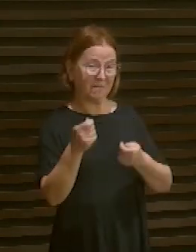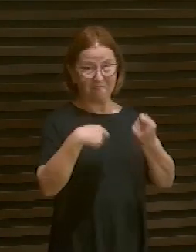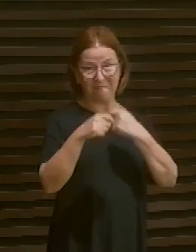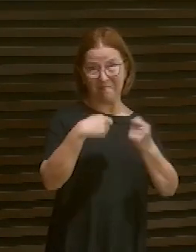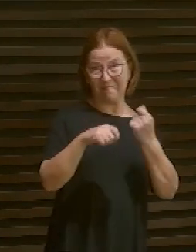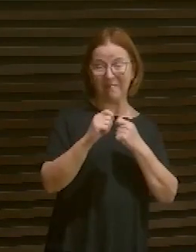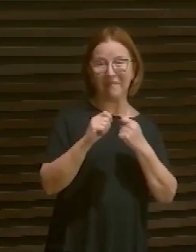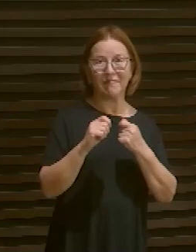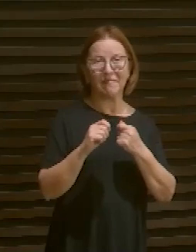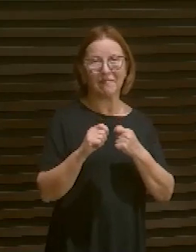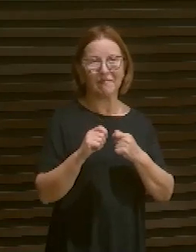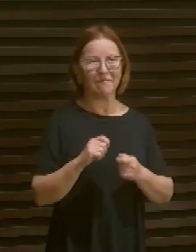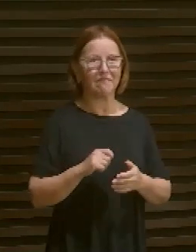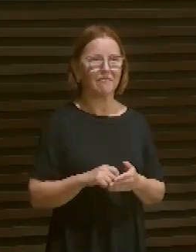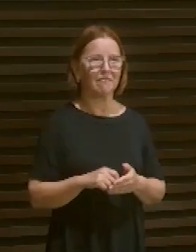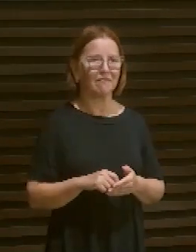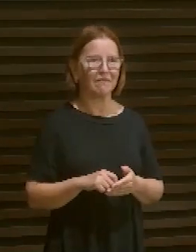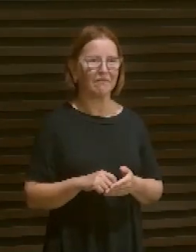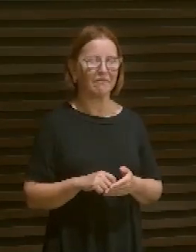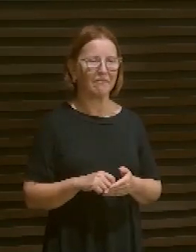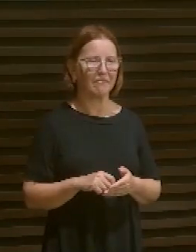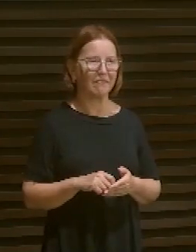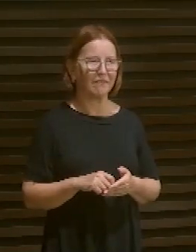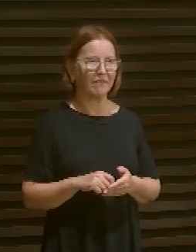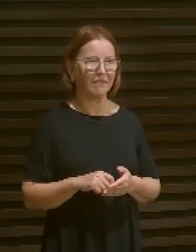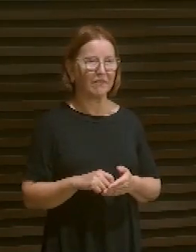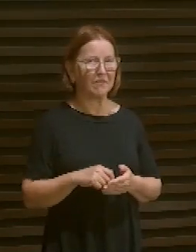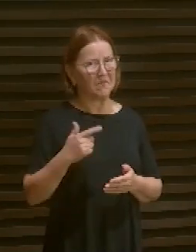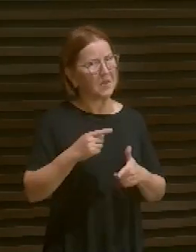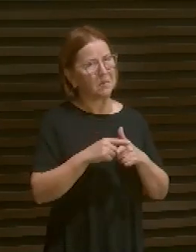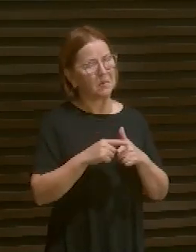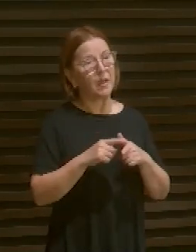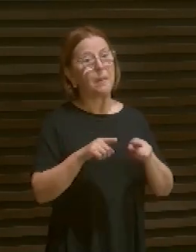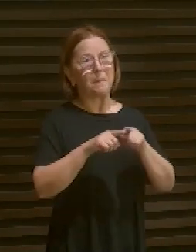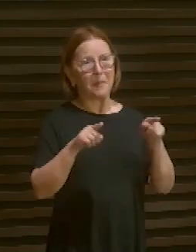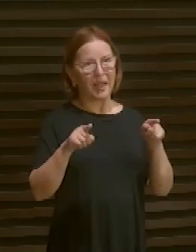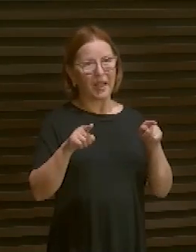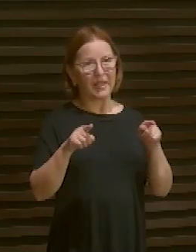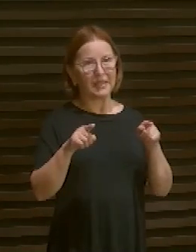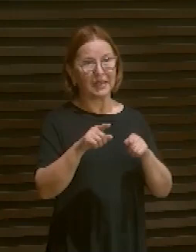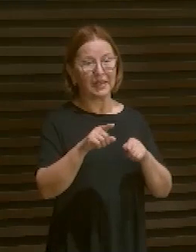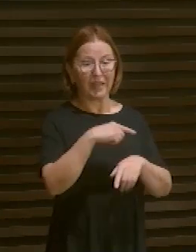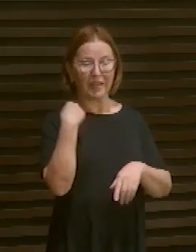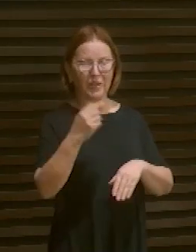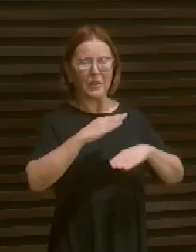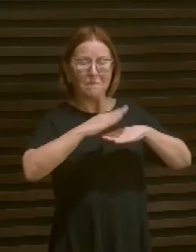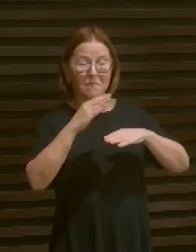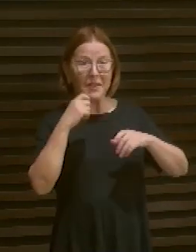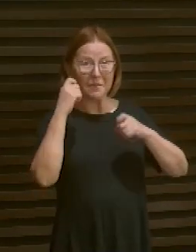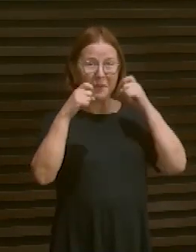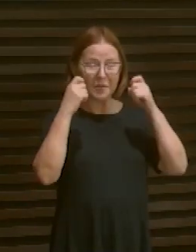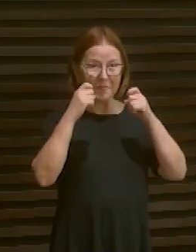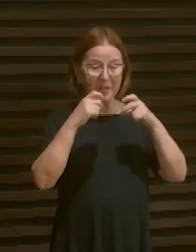negócios. Não que Ele não cuide de tudo isto, mas às vezes nós estamos mais preocupados com